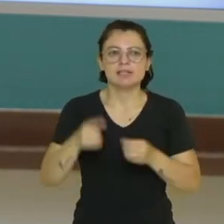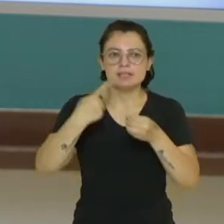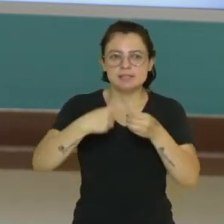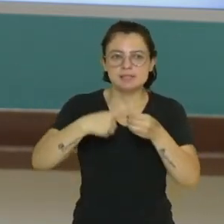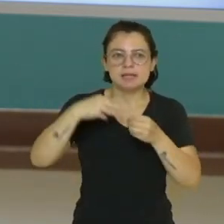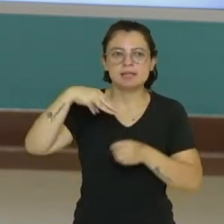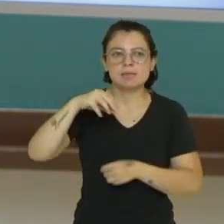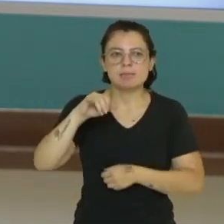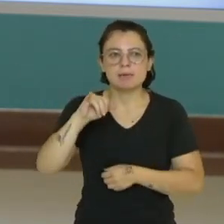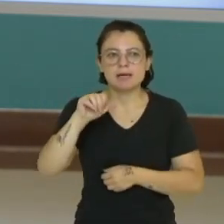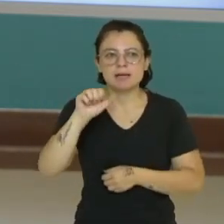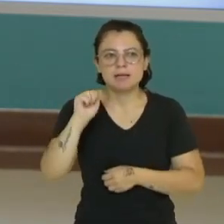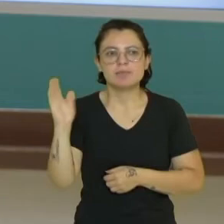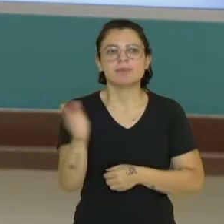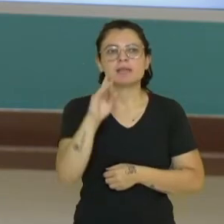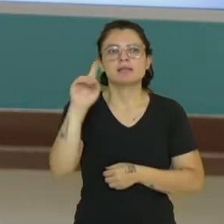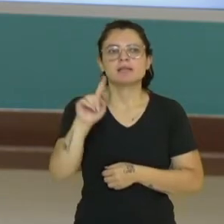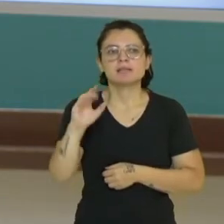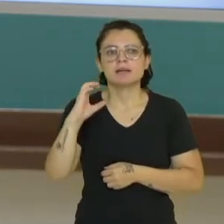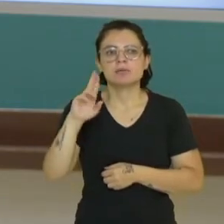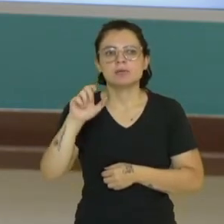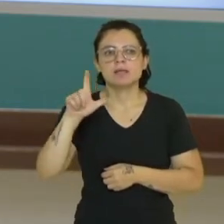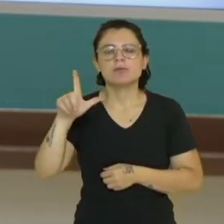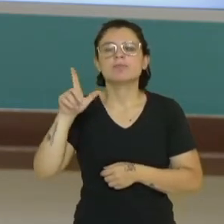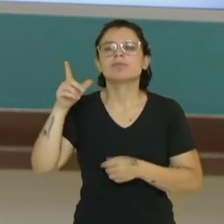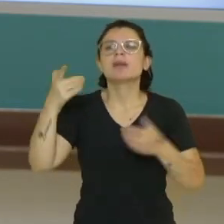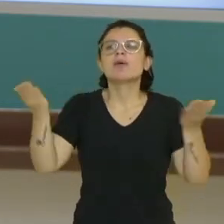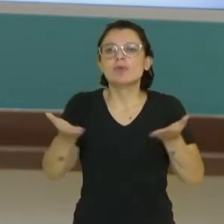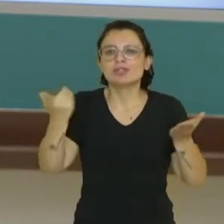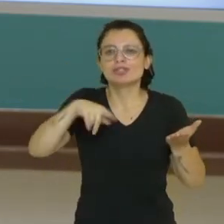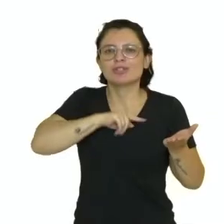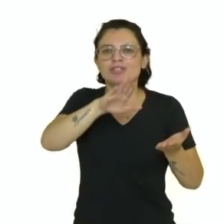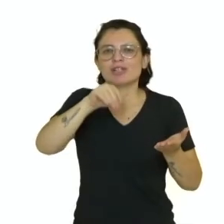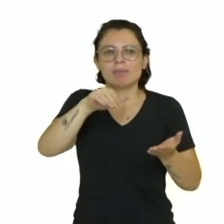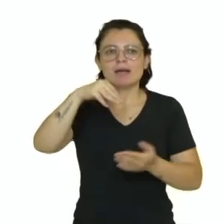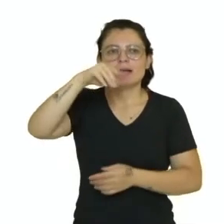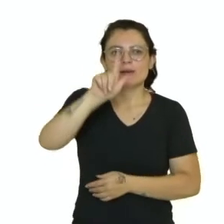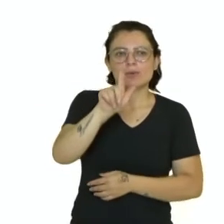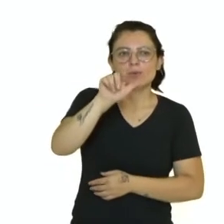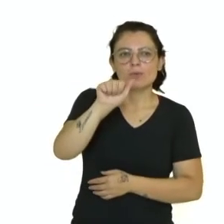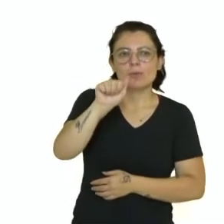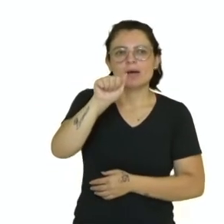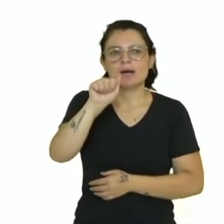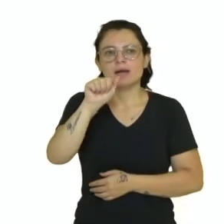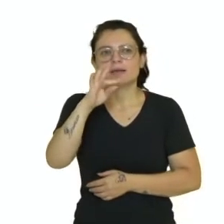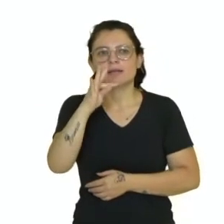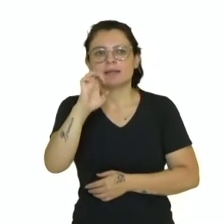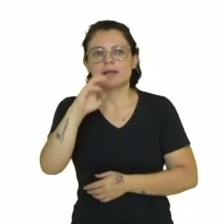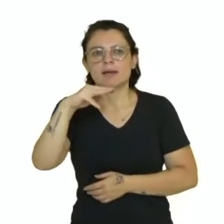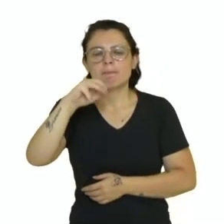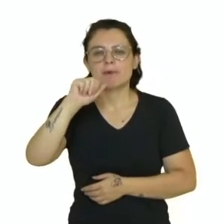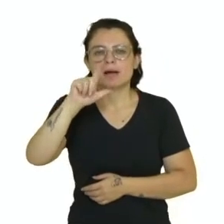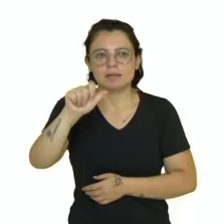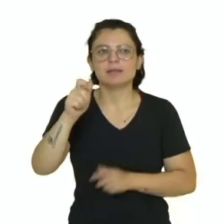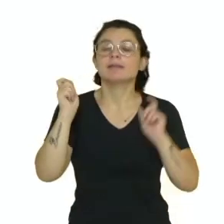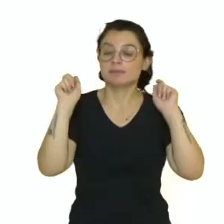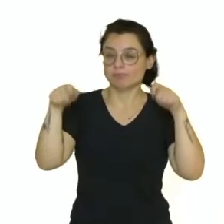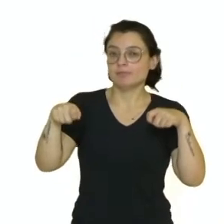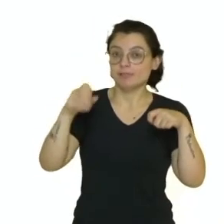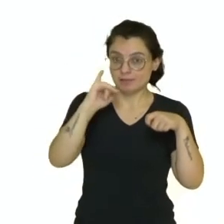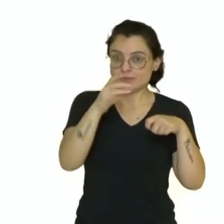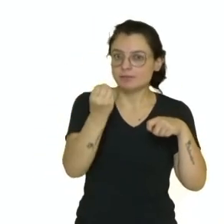de Zaculeu, na atual Guatemala, tá? Pra gente, quem vai visitar, então, consegue ver de perto